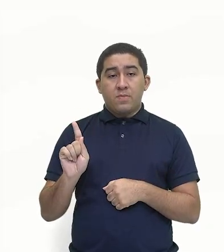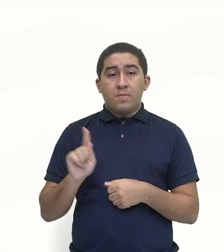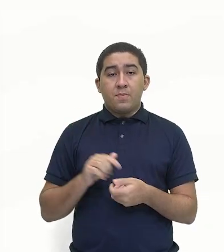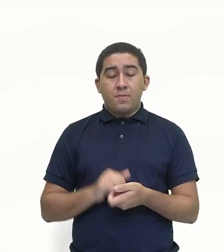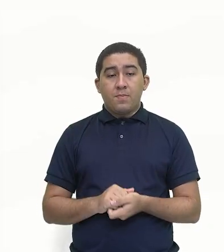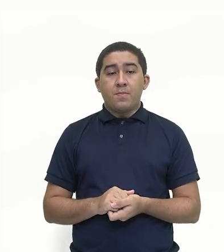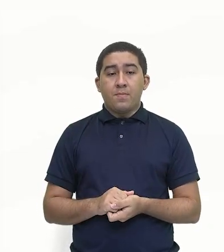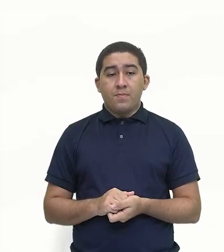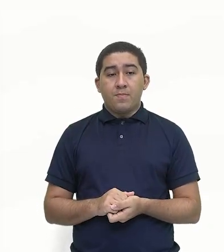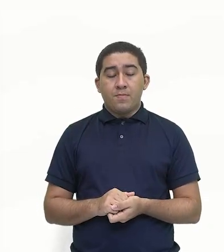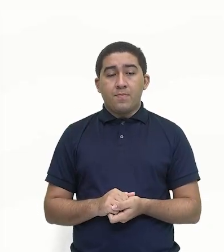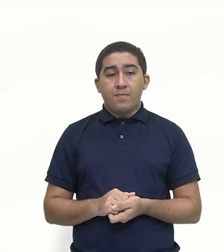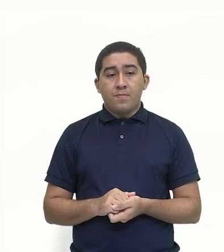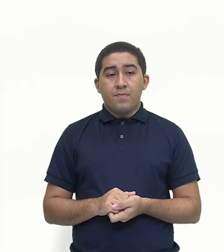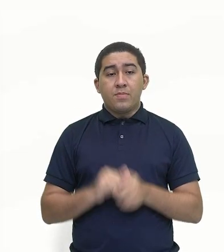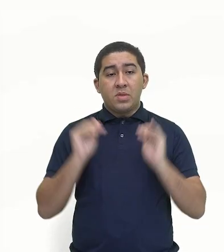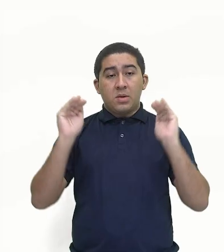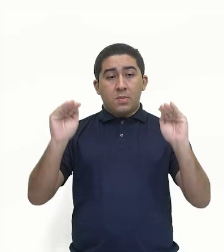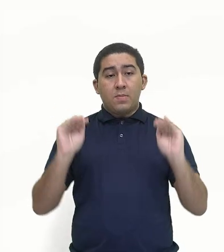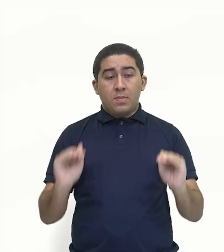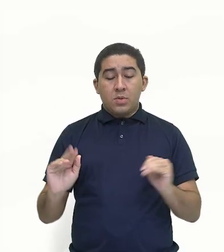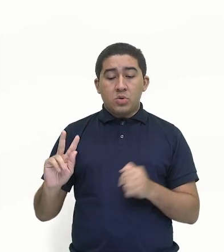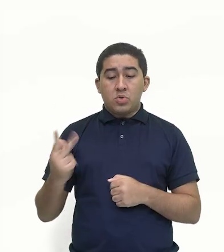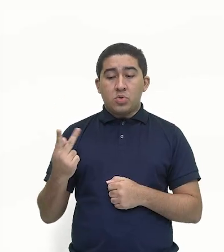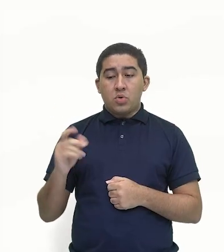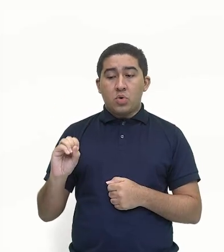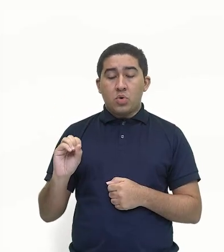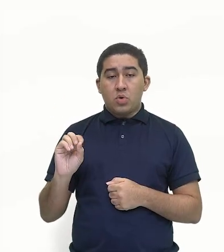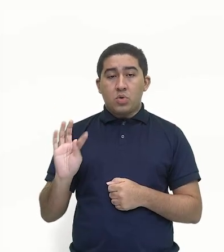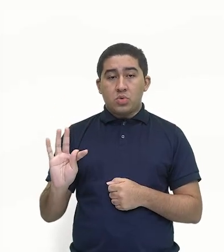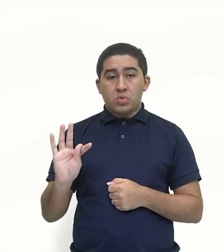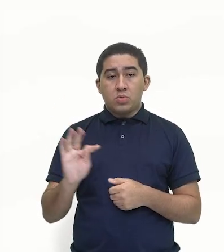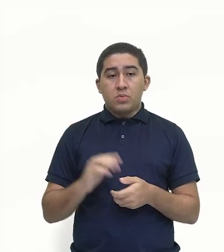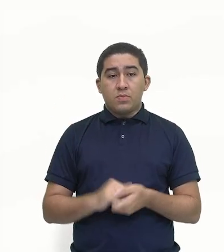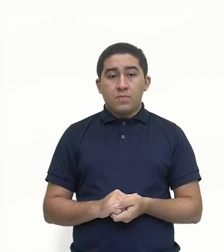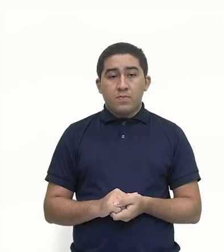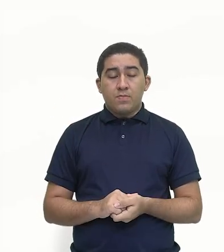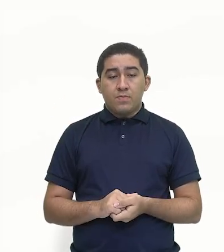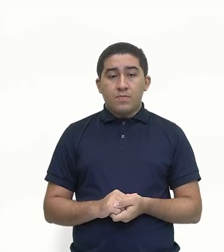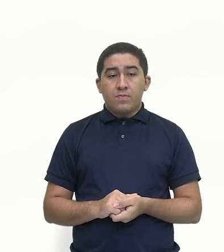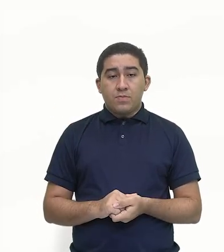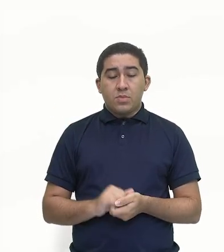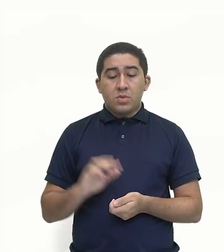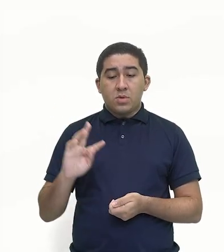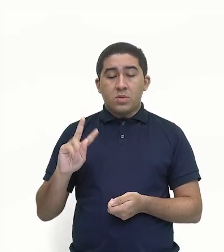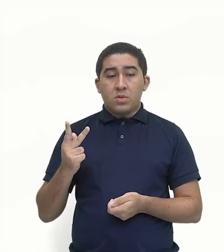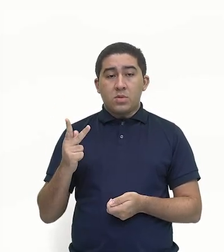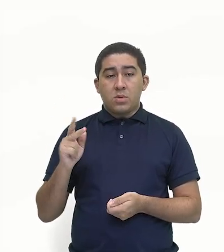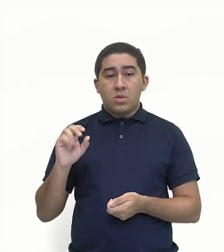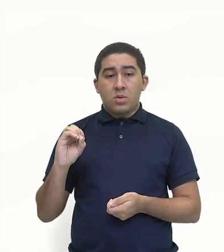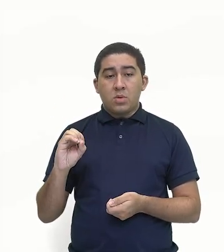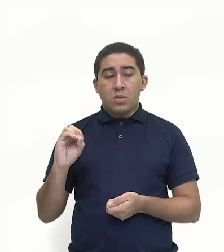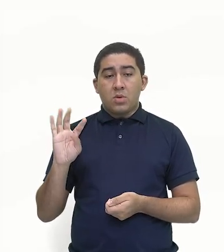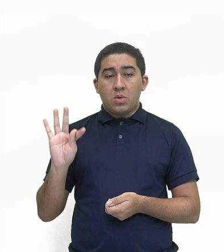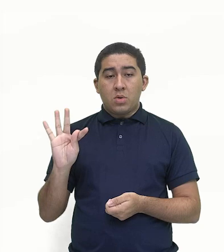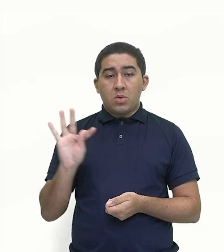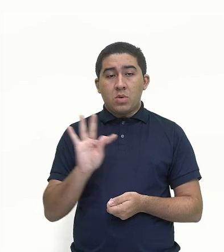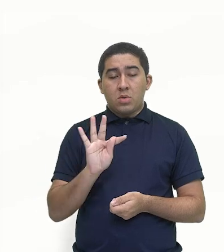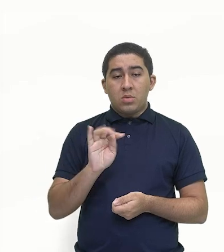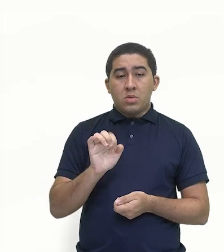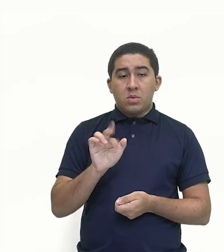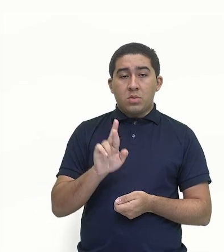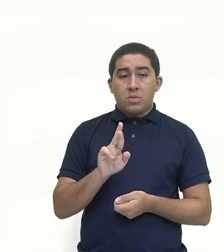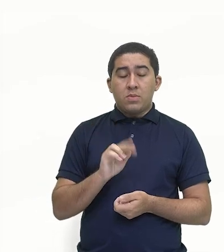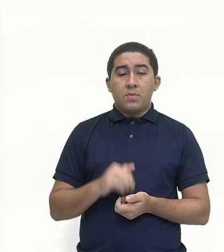última. Eu tenho também o adjetivo hot, hot, que é quente. Ele termina em consoante,